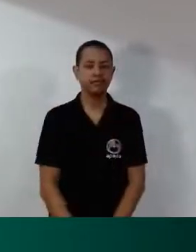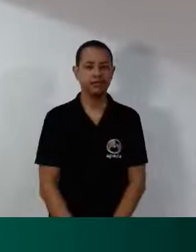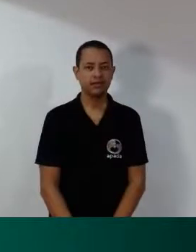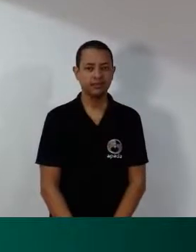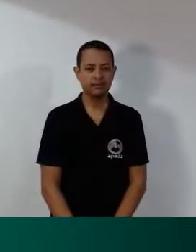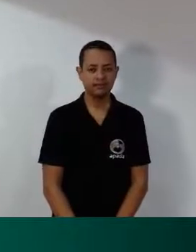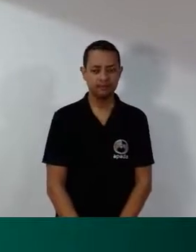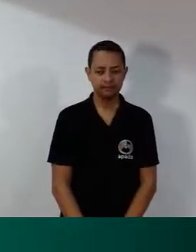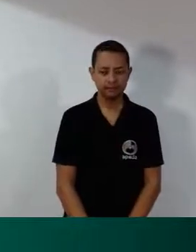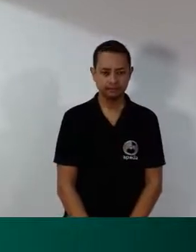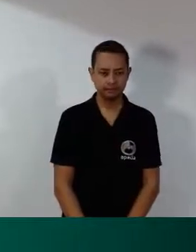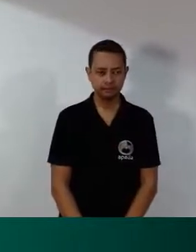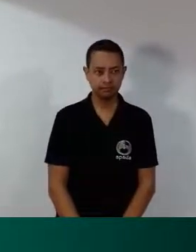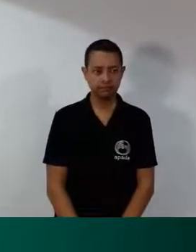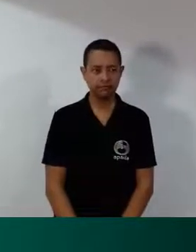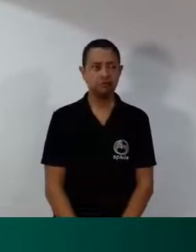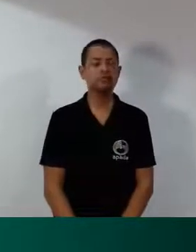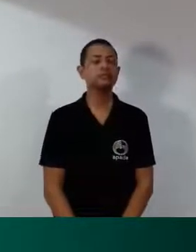Bom dia